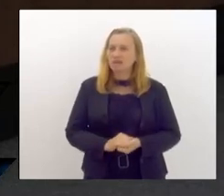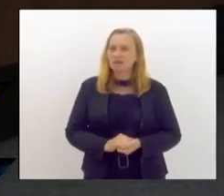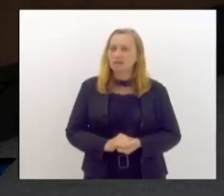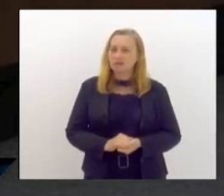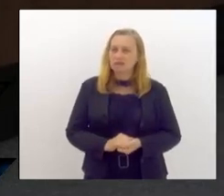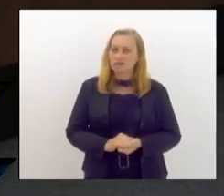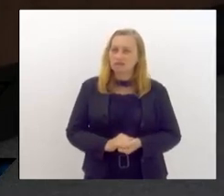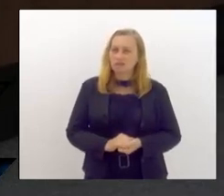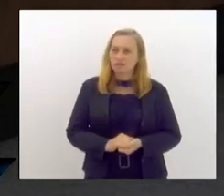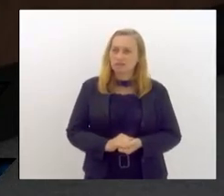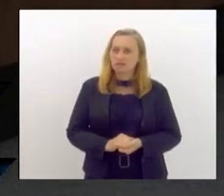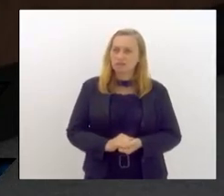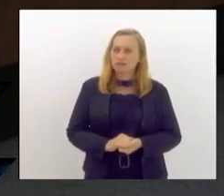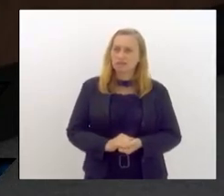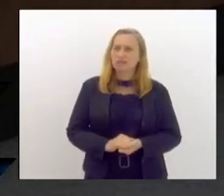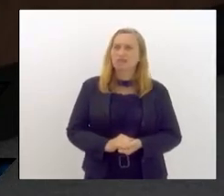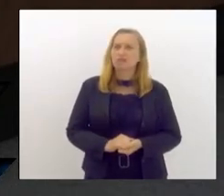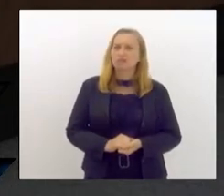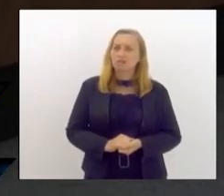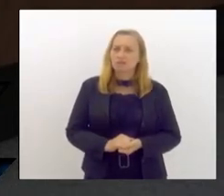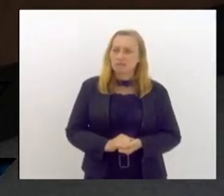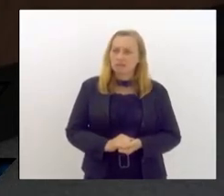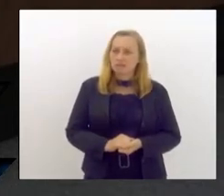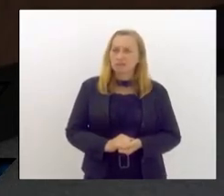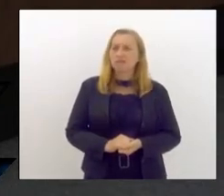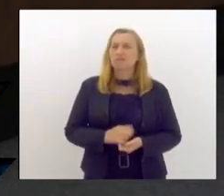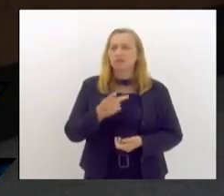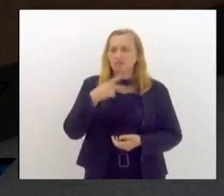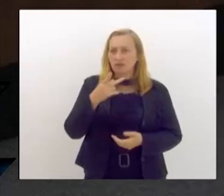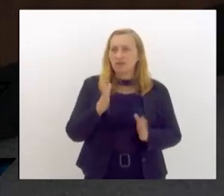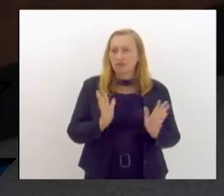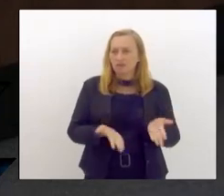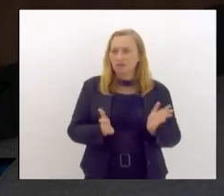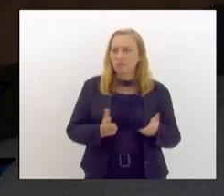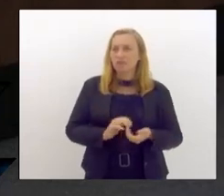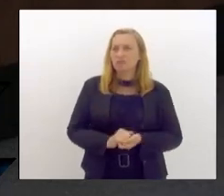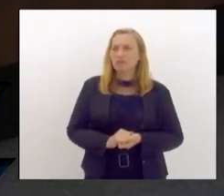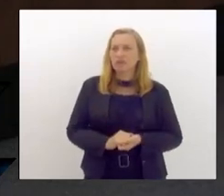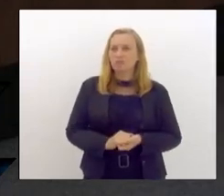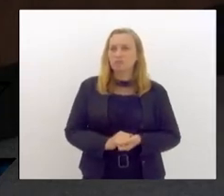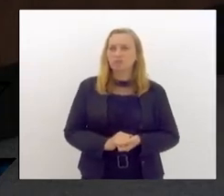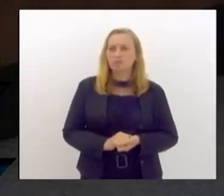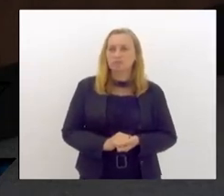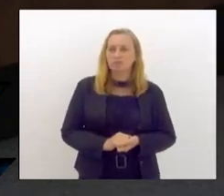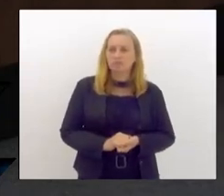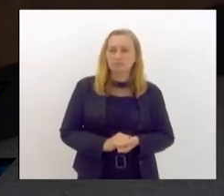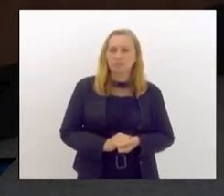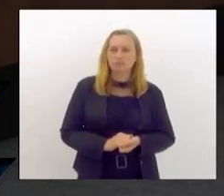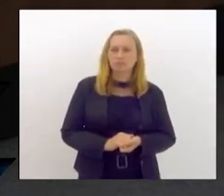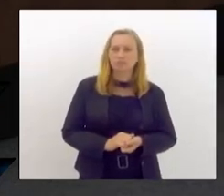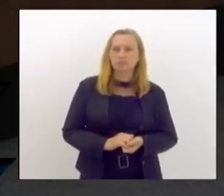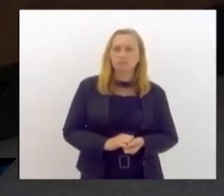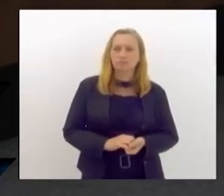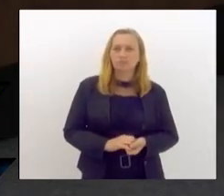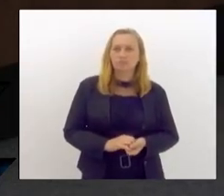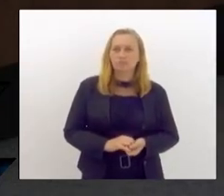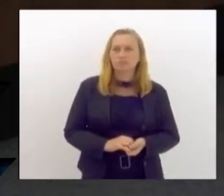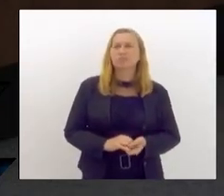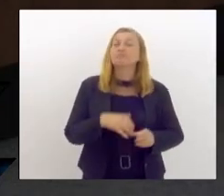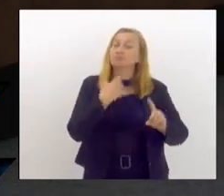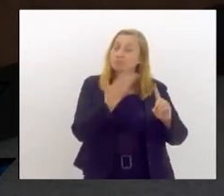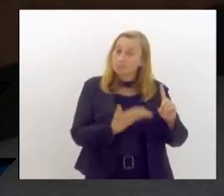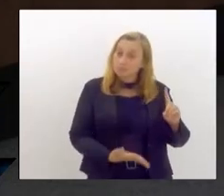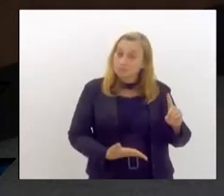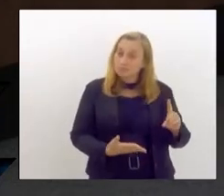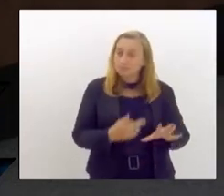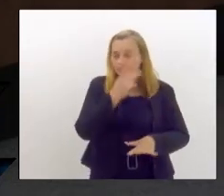Mas não teve uma menção expressa, e eu faço questão de fazê-la agora no microfone, em que pese a homenagem das